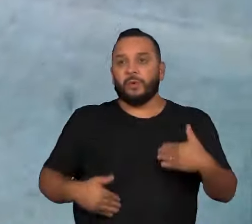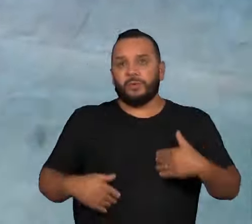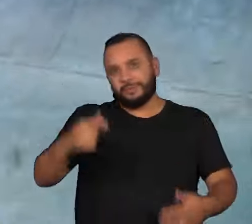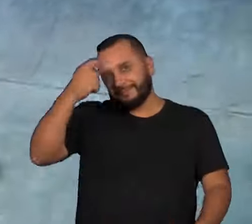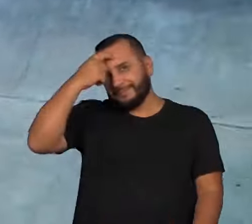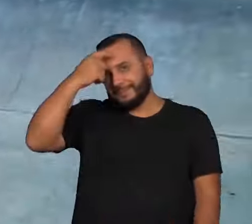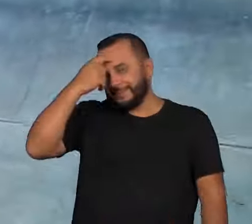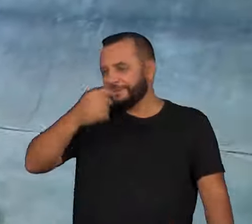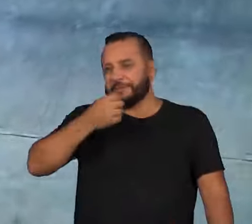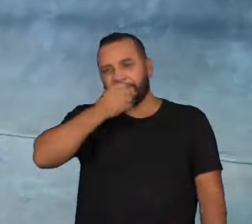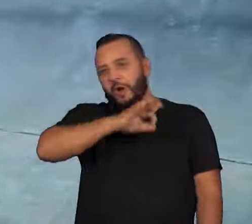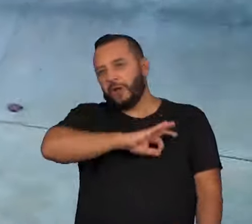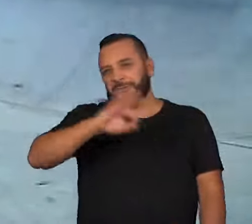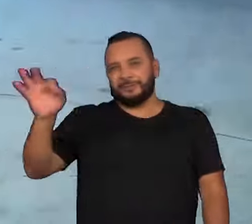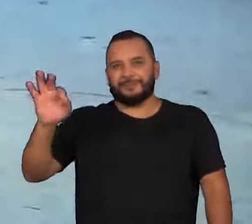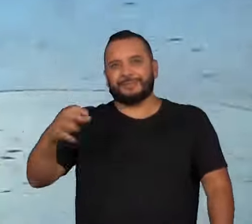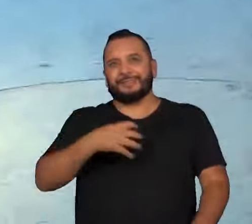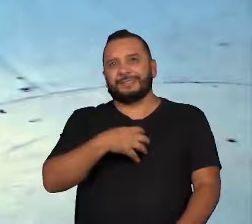pacote completo para o bem-estar.